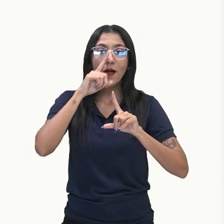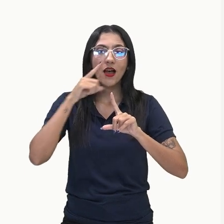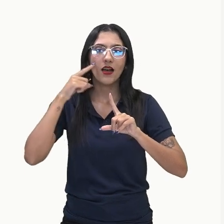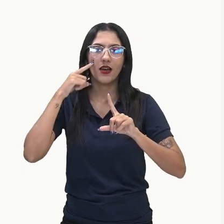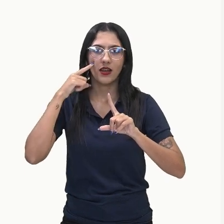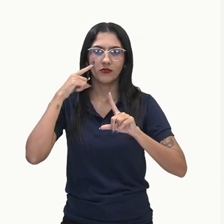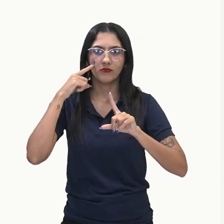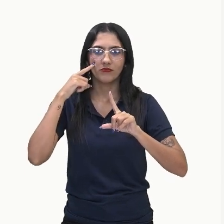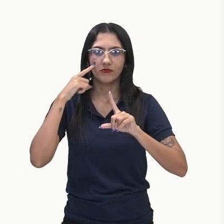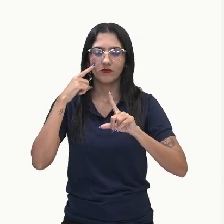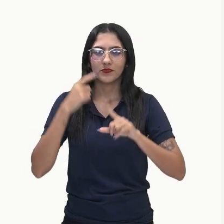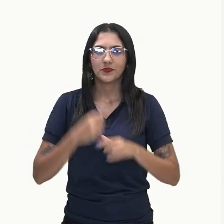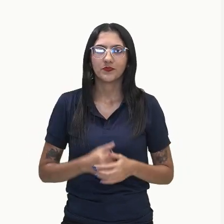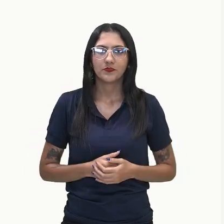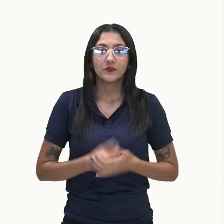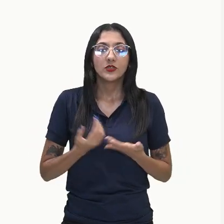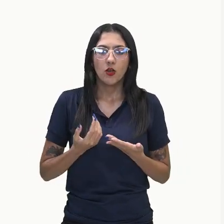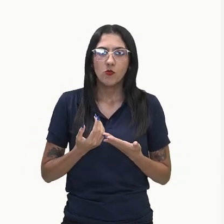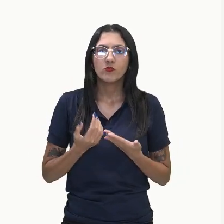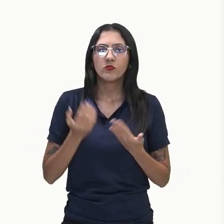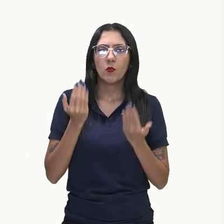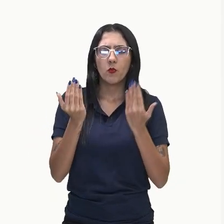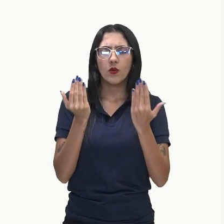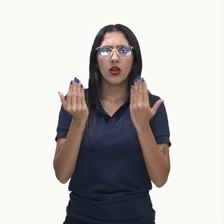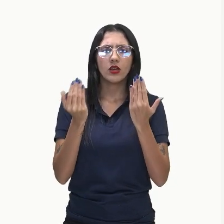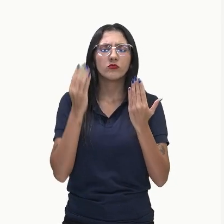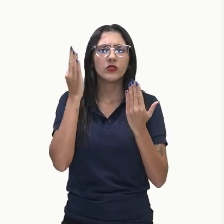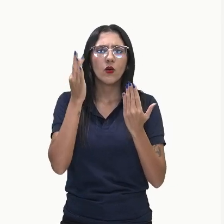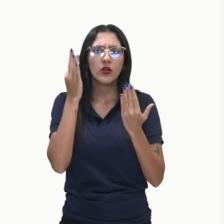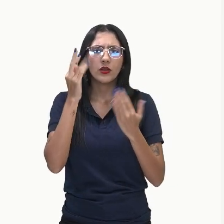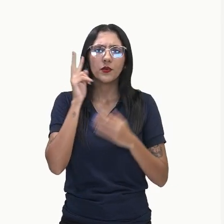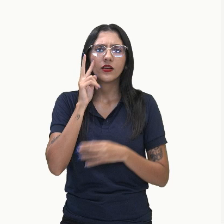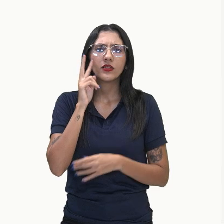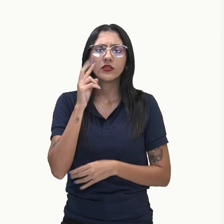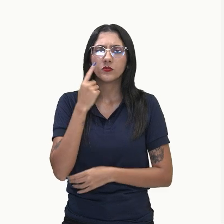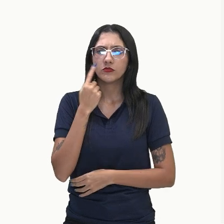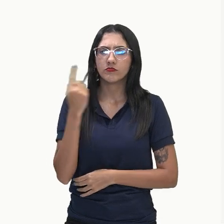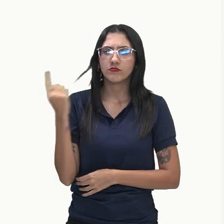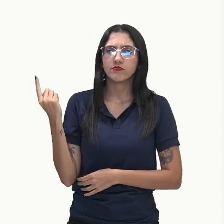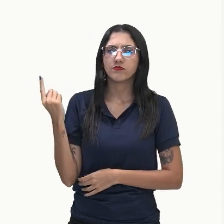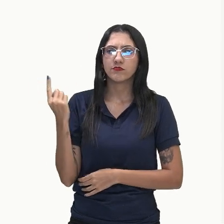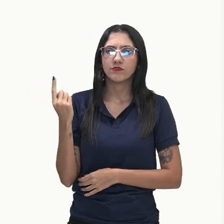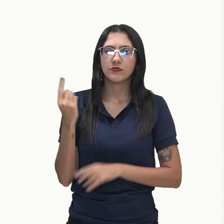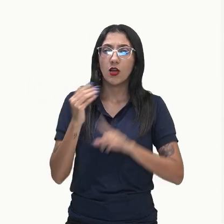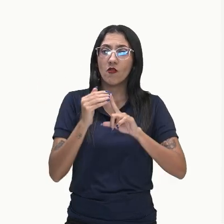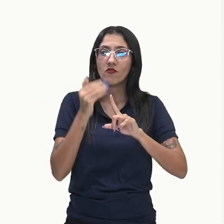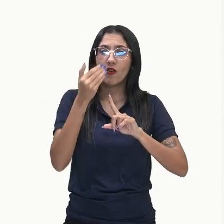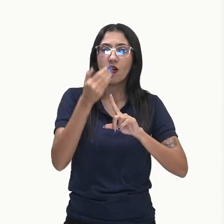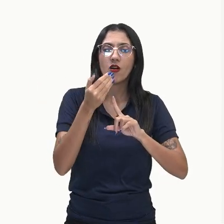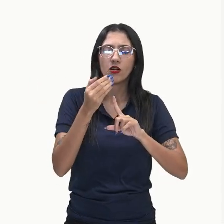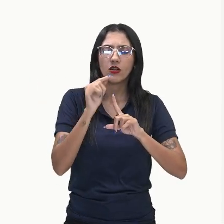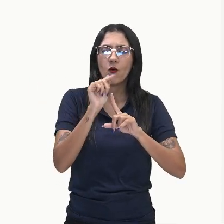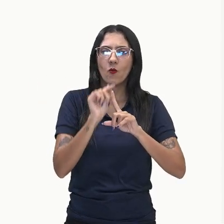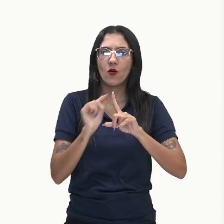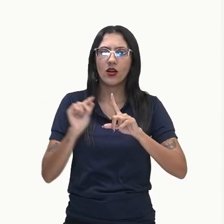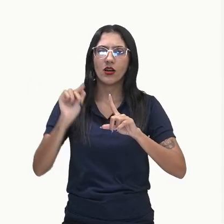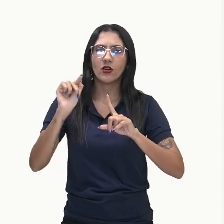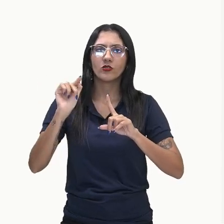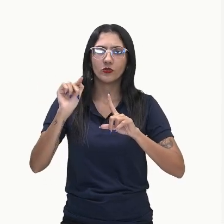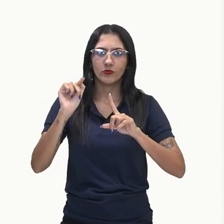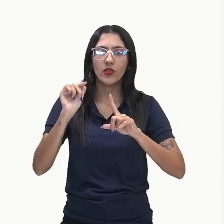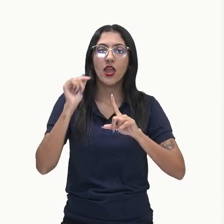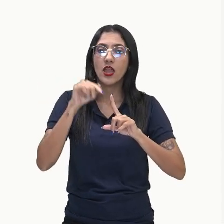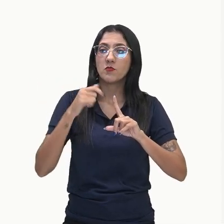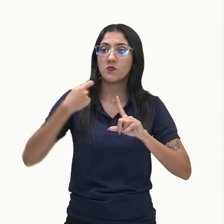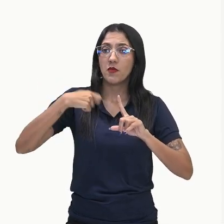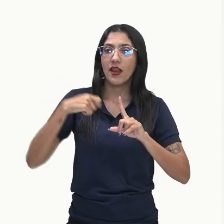bem? Pelo teorema, o que é que ele diz? Que o ângulo externo de um triângulo é igual